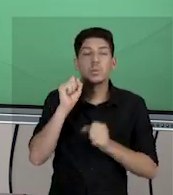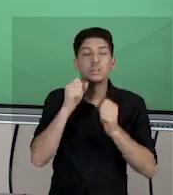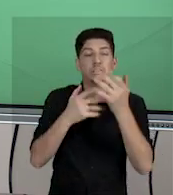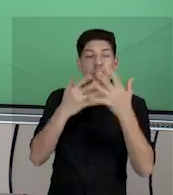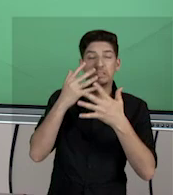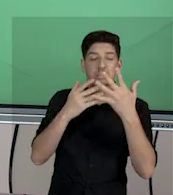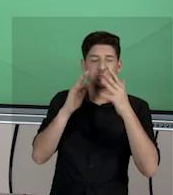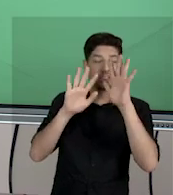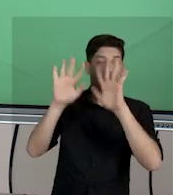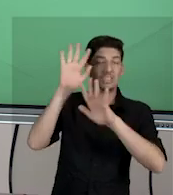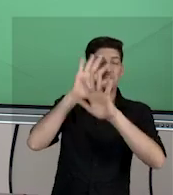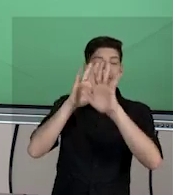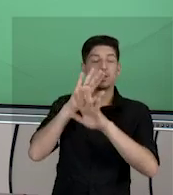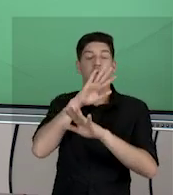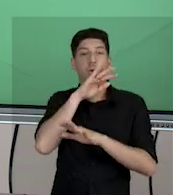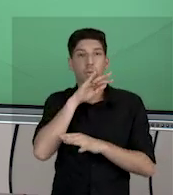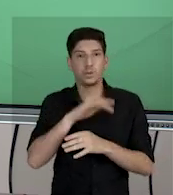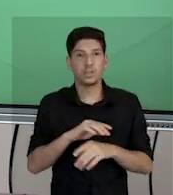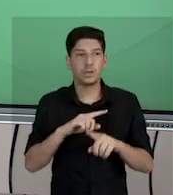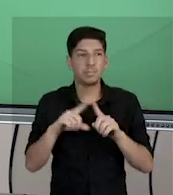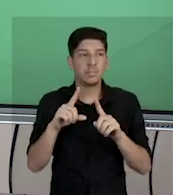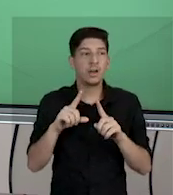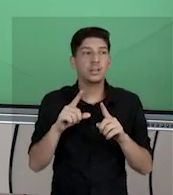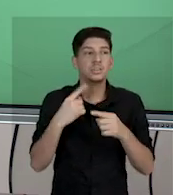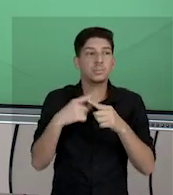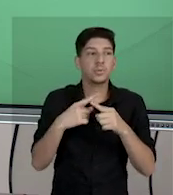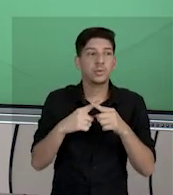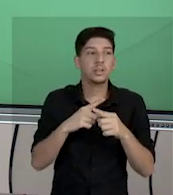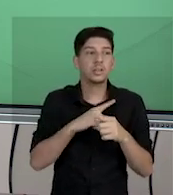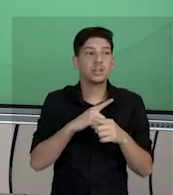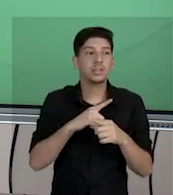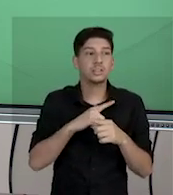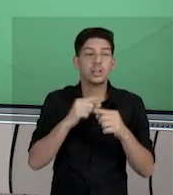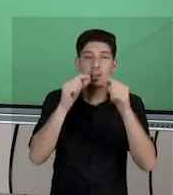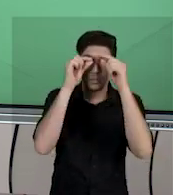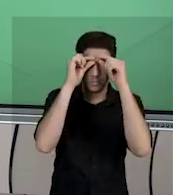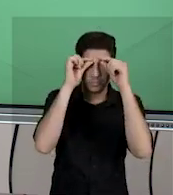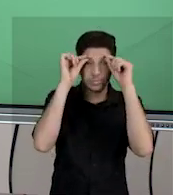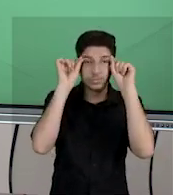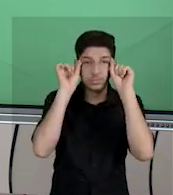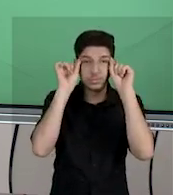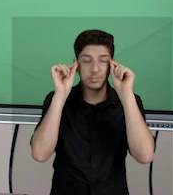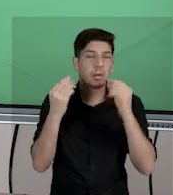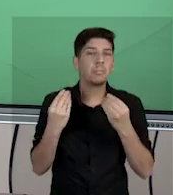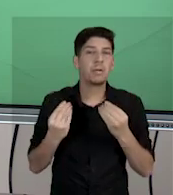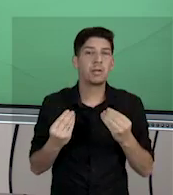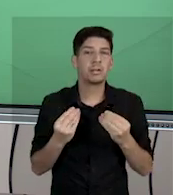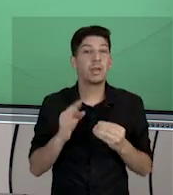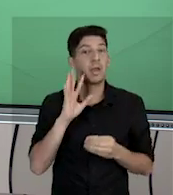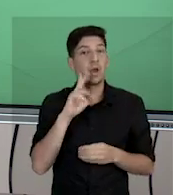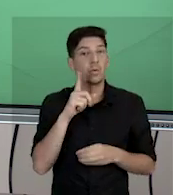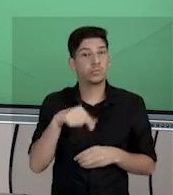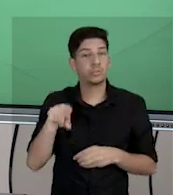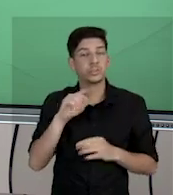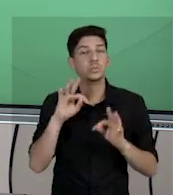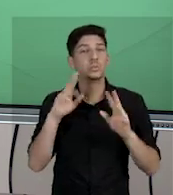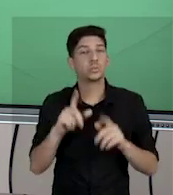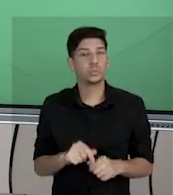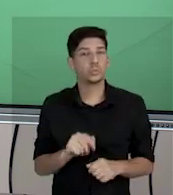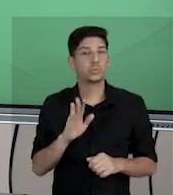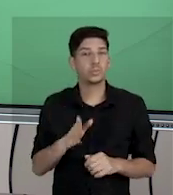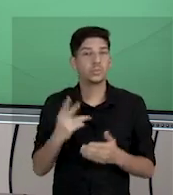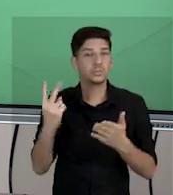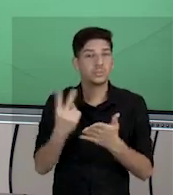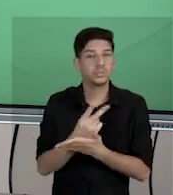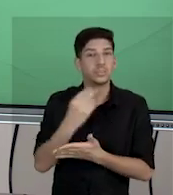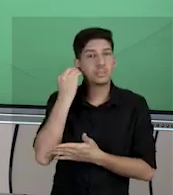sobrancelha? Para que serve esse supercílio aqui, né? Qual a função desses pelinhos? Eu creio que todo mundo aqui já deve ter passado pela